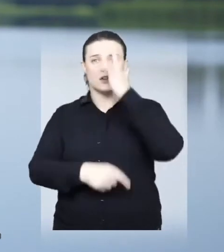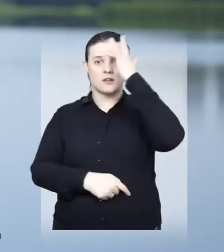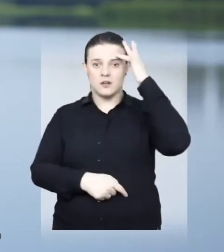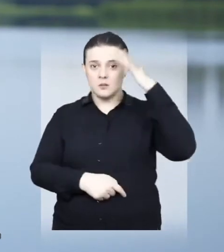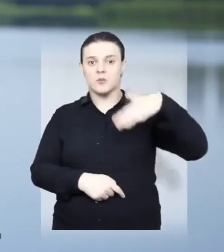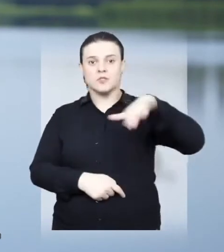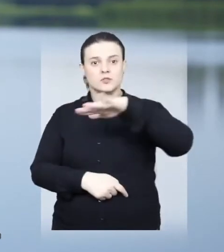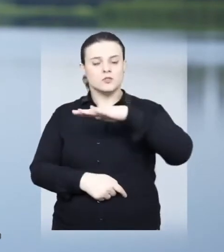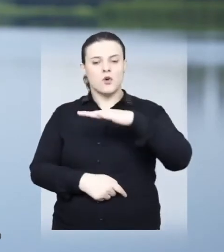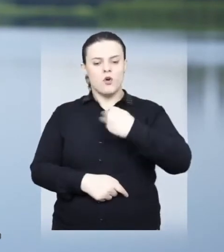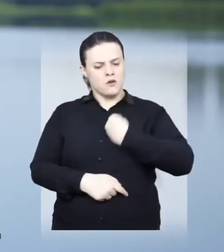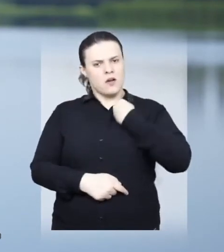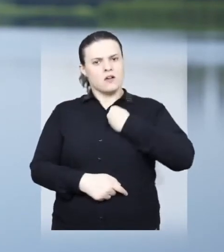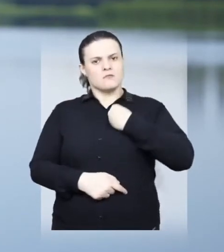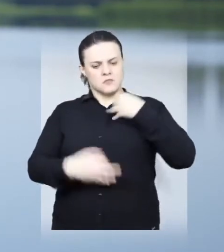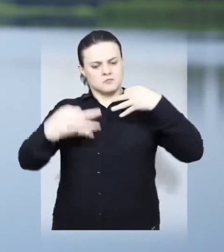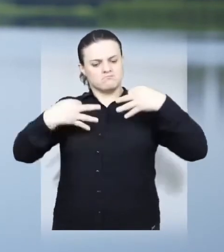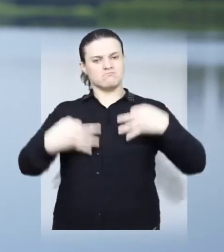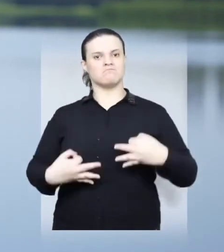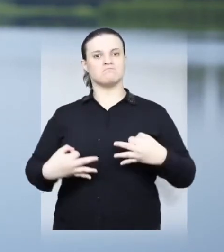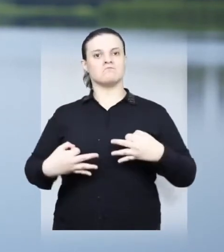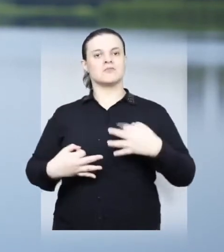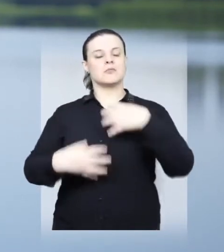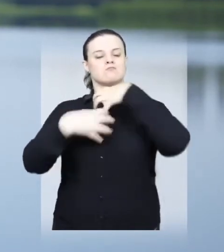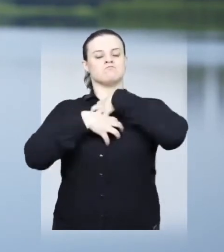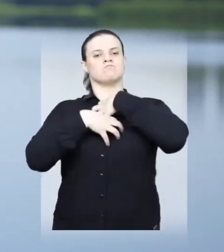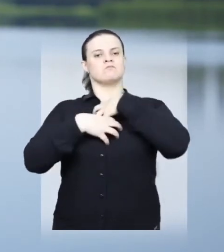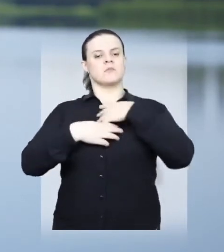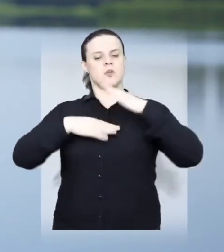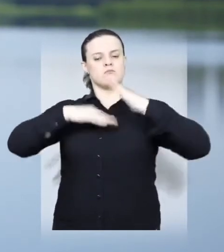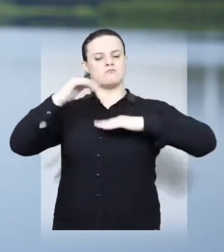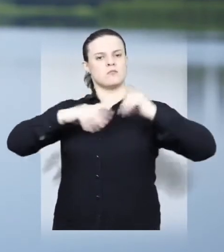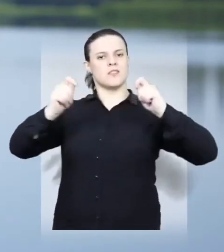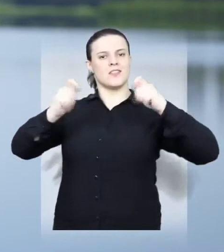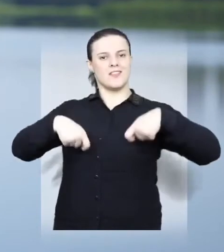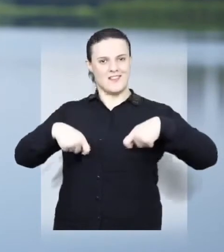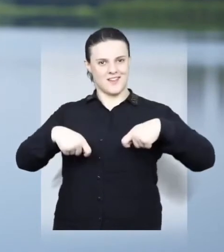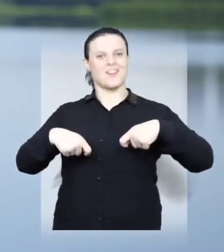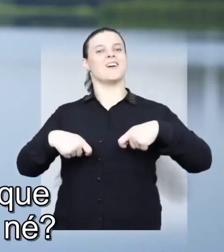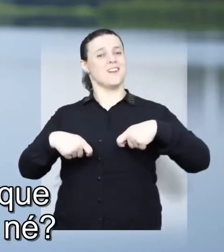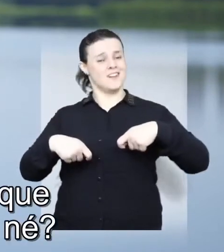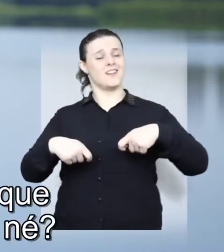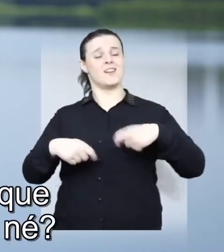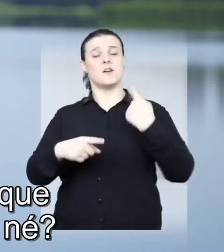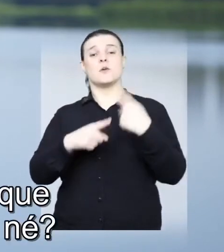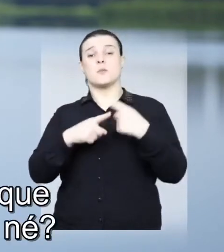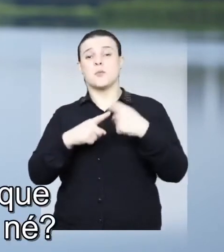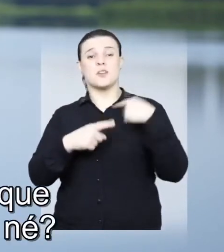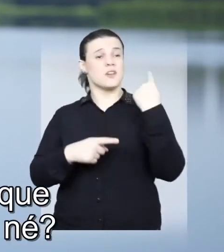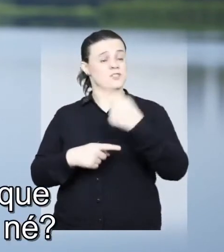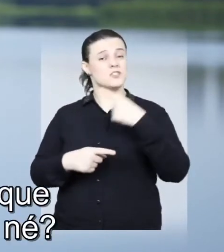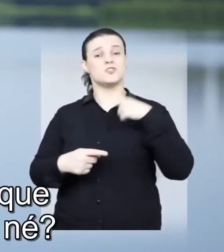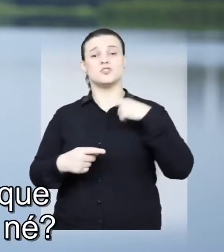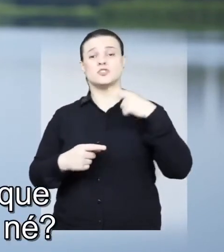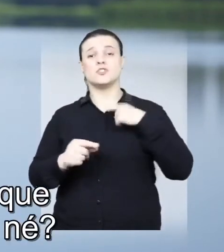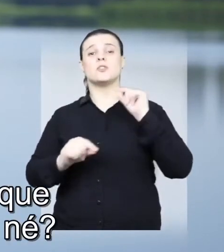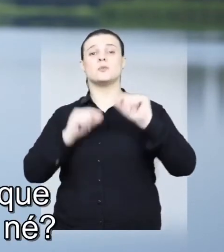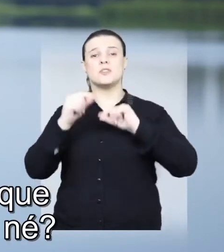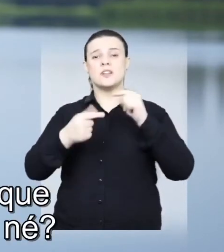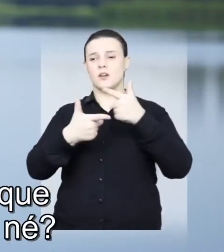de dignidade, né? Você se sentir capaz, porque a gente lida